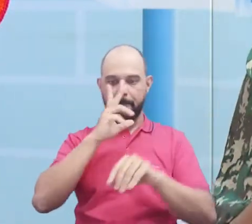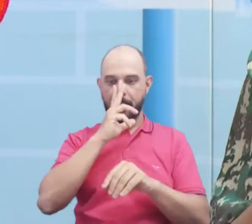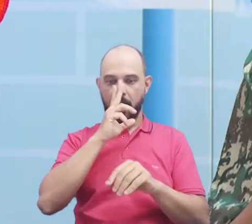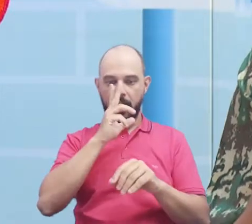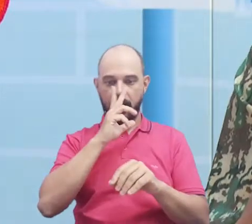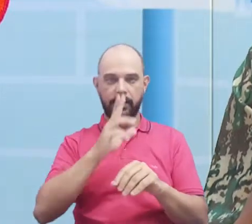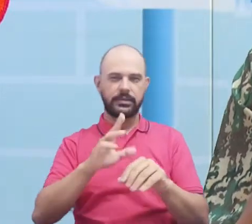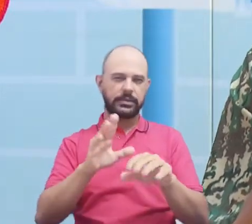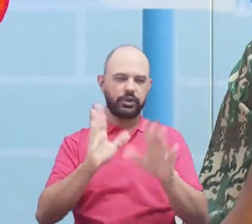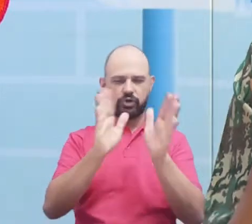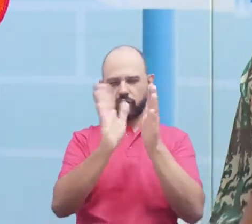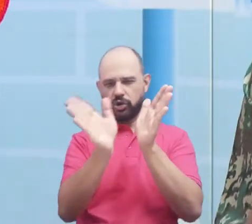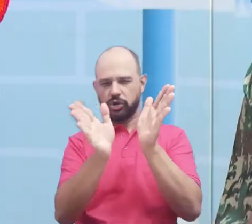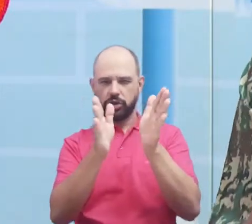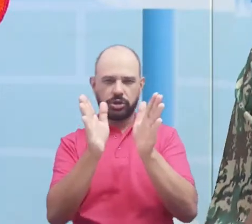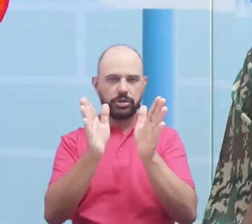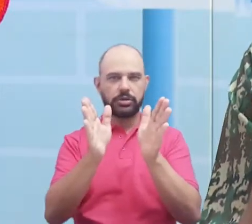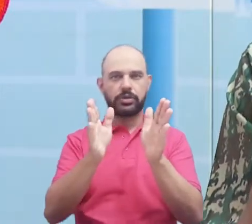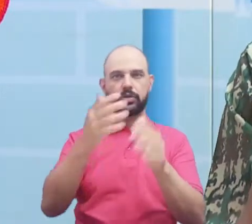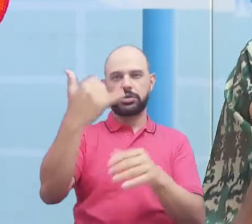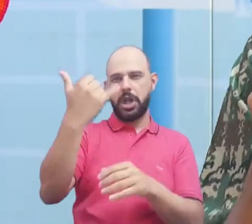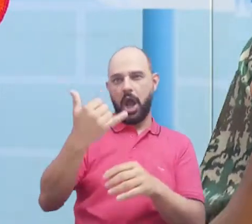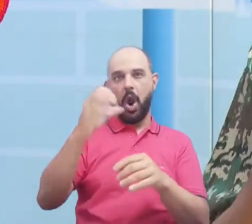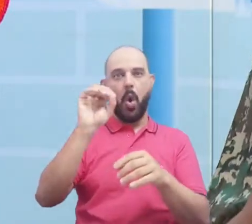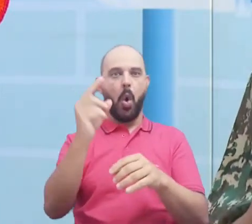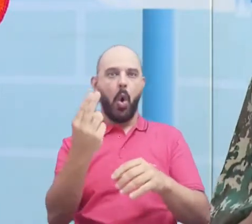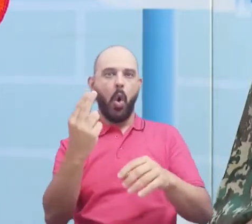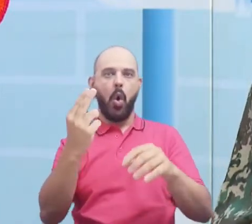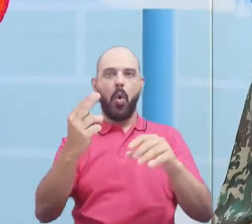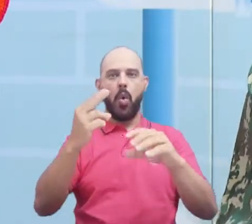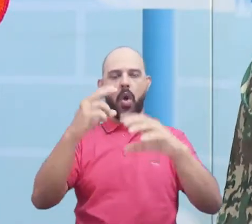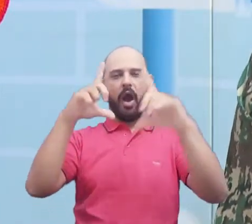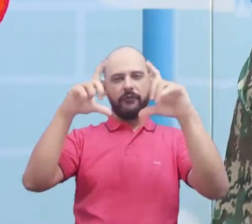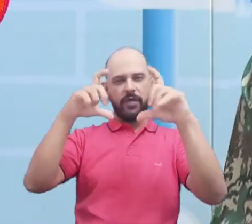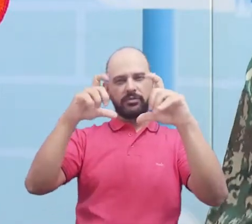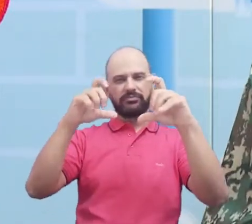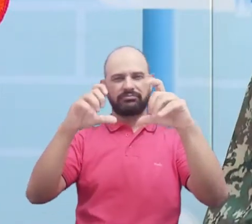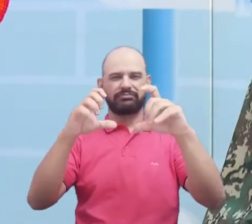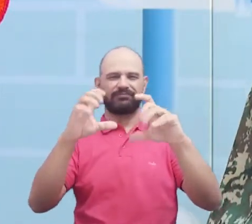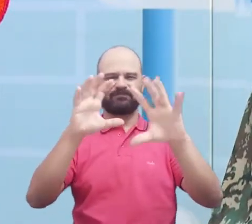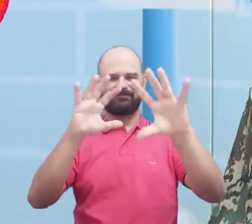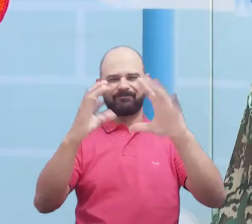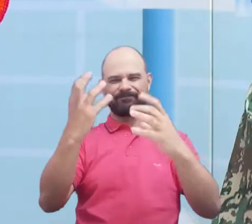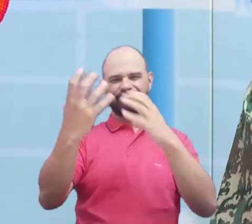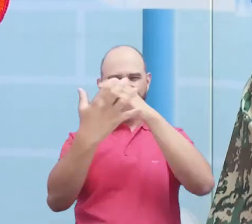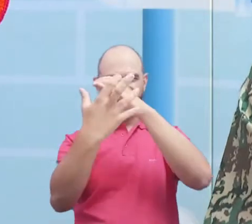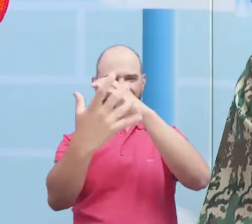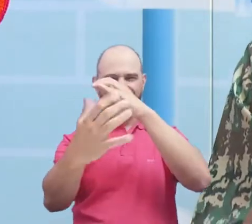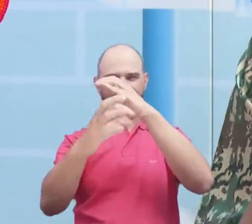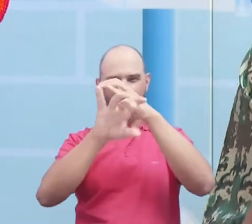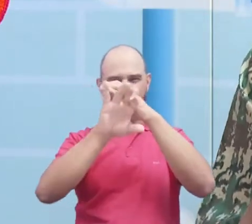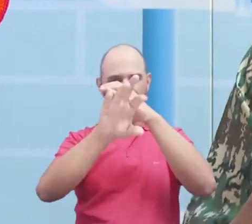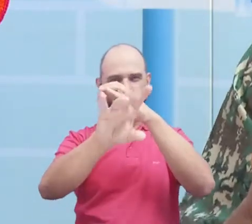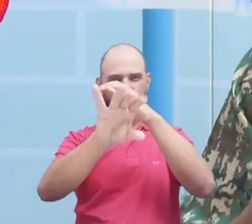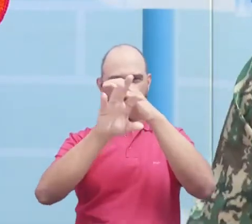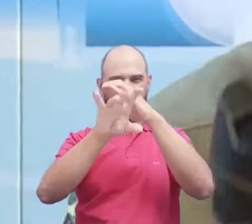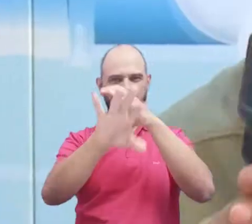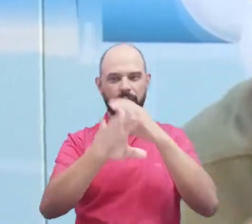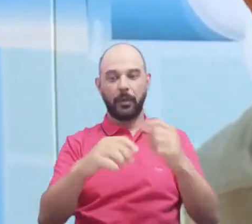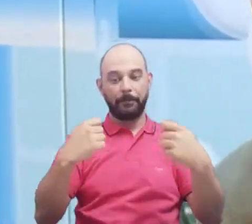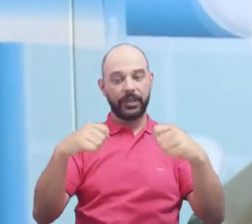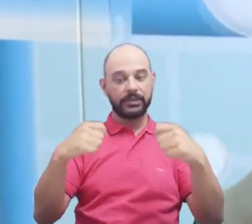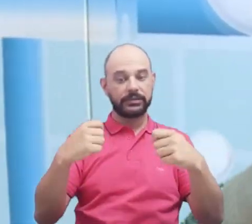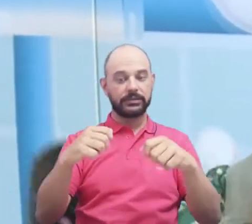da câmera ou celular estão distorcidas. Essa ferramenta é útil para corrigir esses efeitos da sua